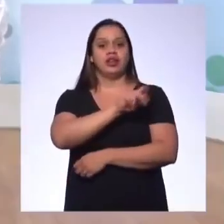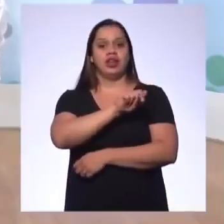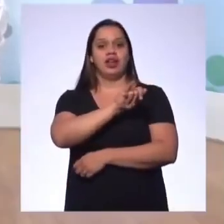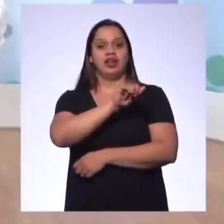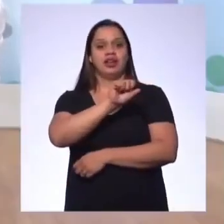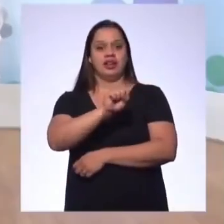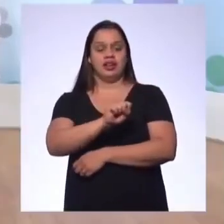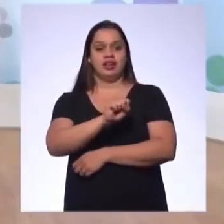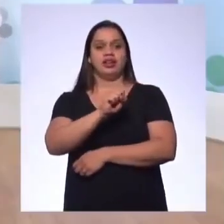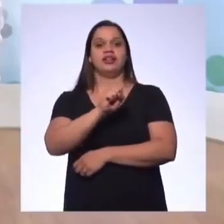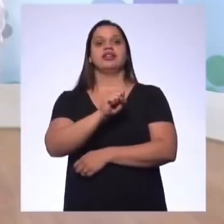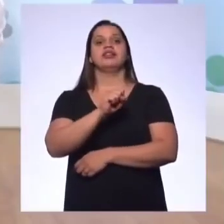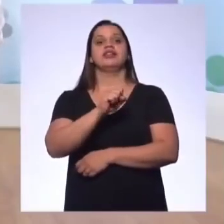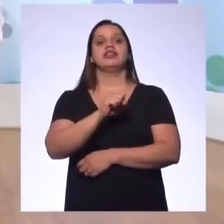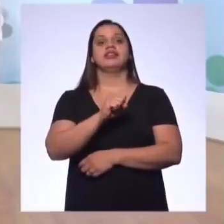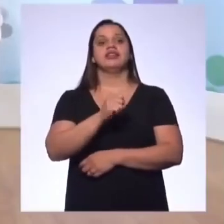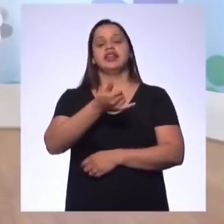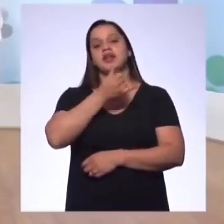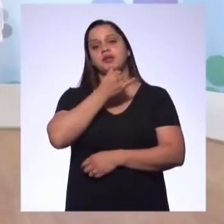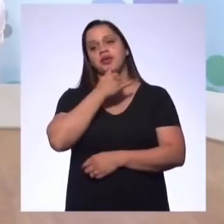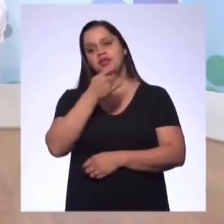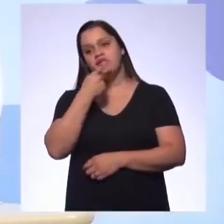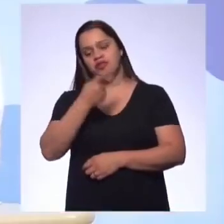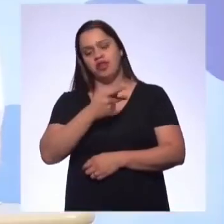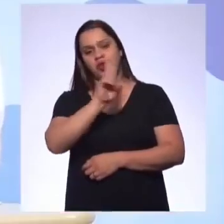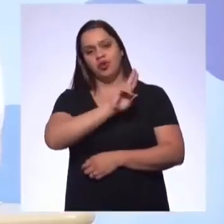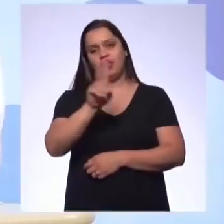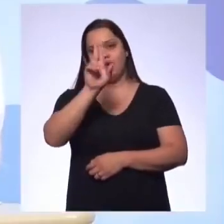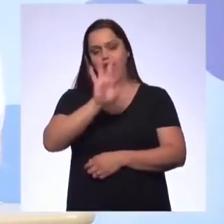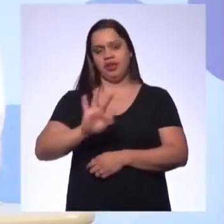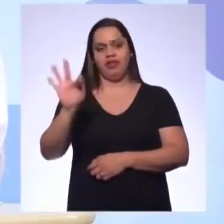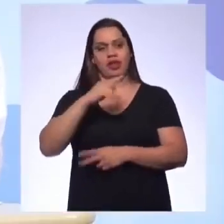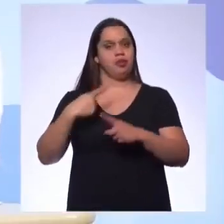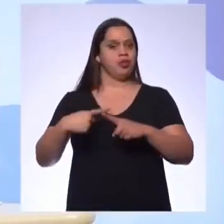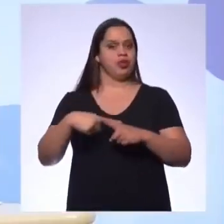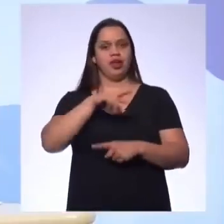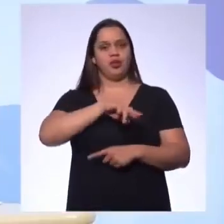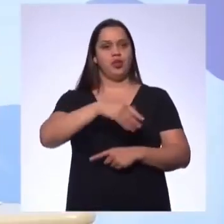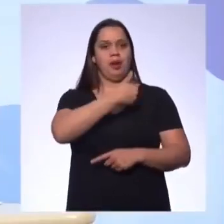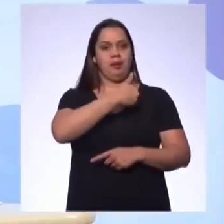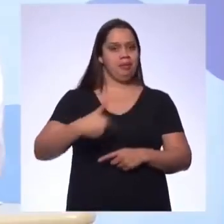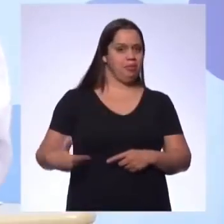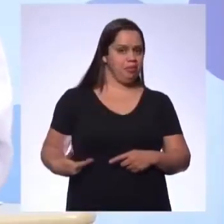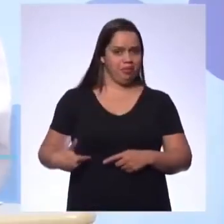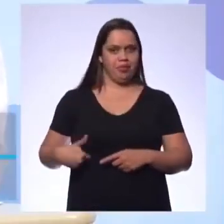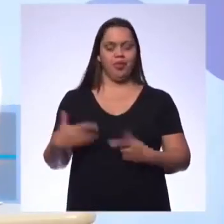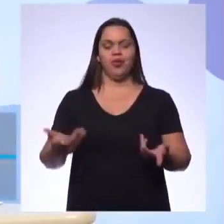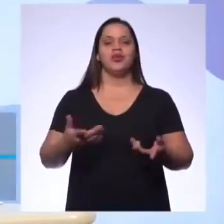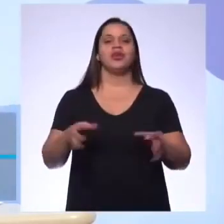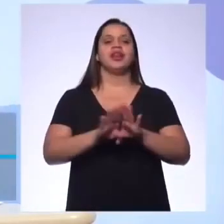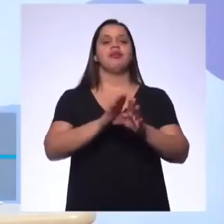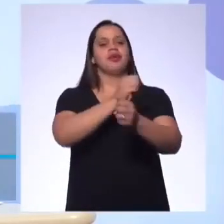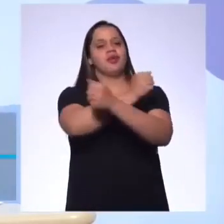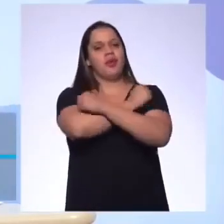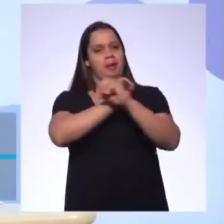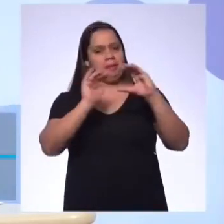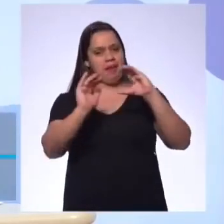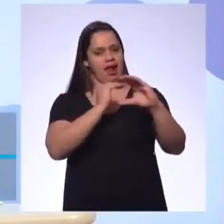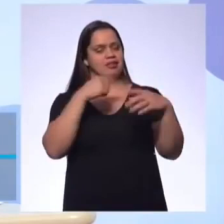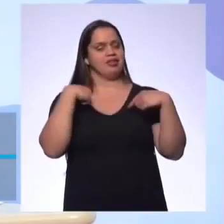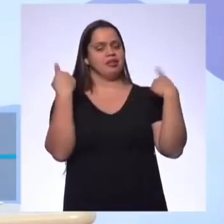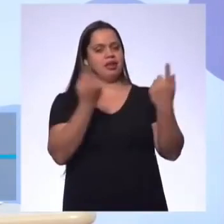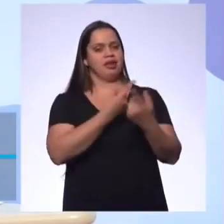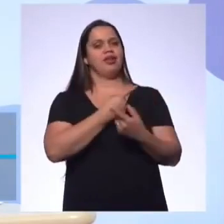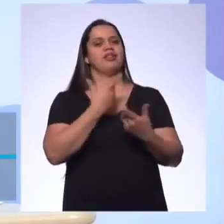Infelizmente eu não posso falar aqui o nome da universidade, que ela não é pública, mas o abraço está dado e retribuído, né, com